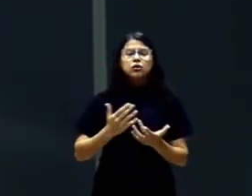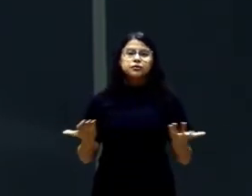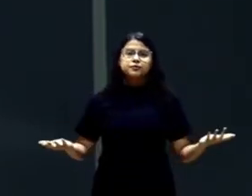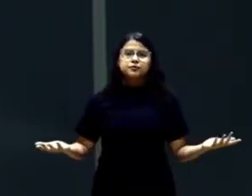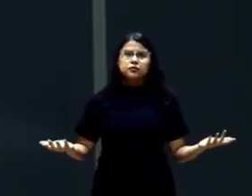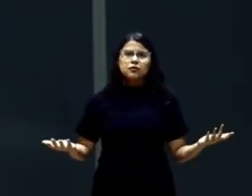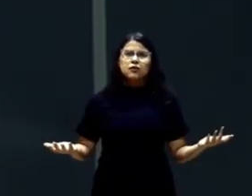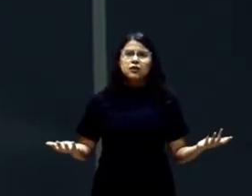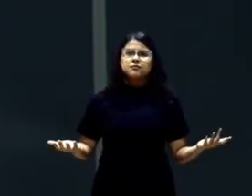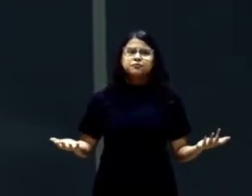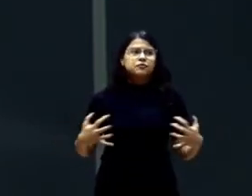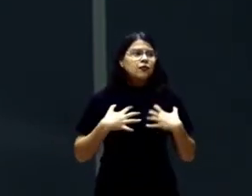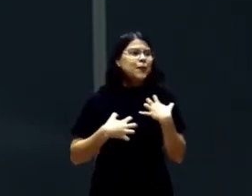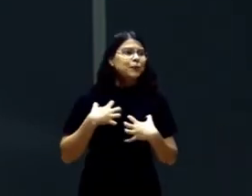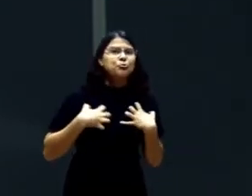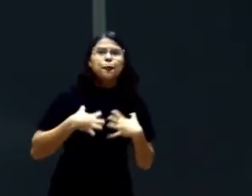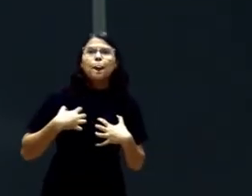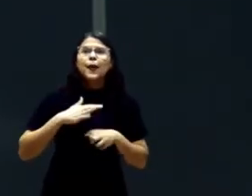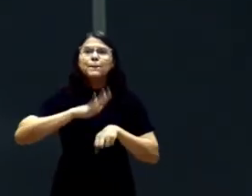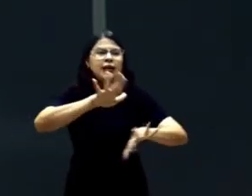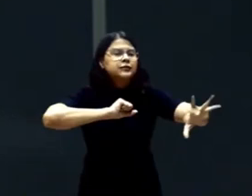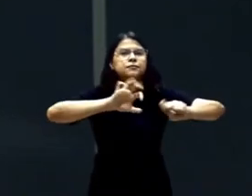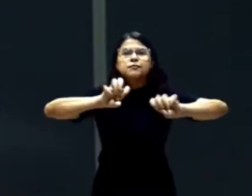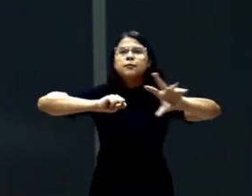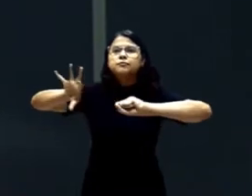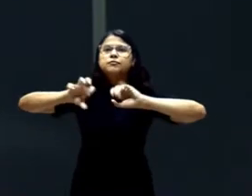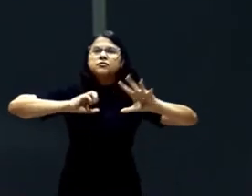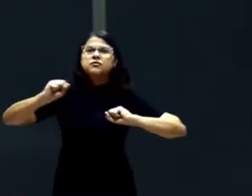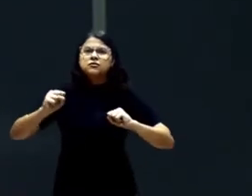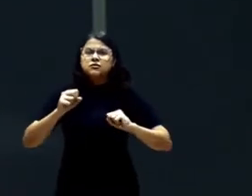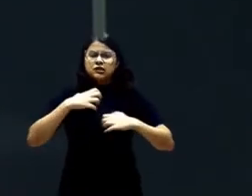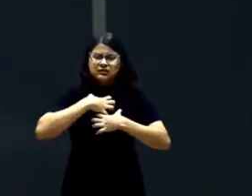É uma sede, como eu disse, que não tem água